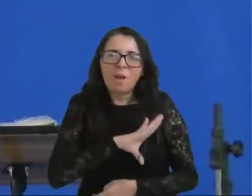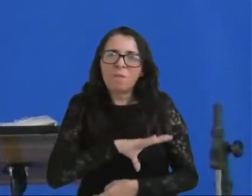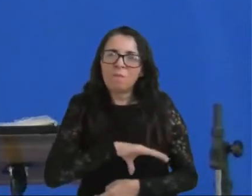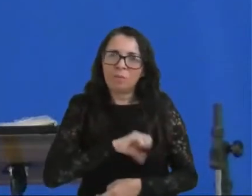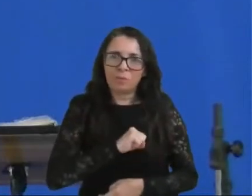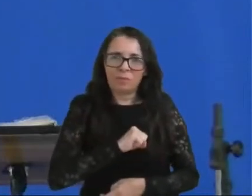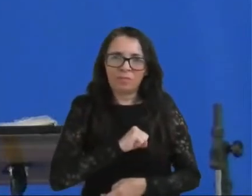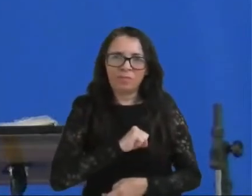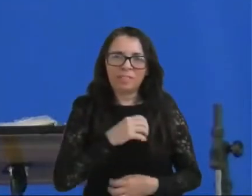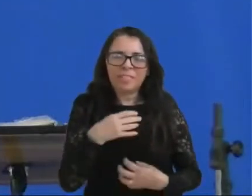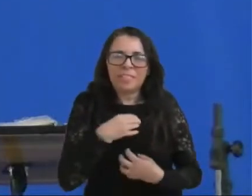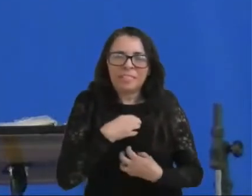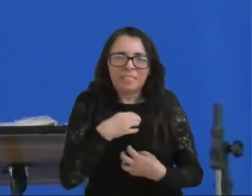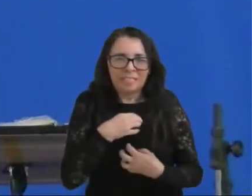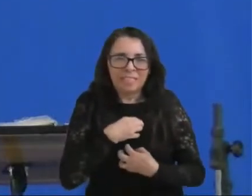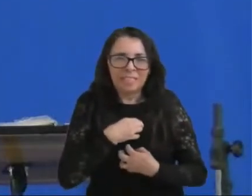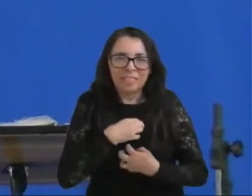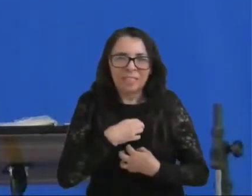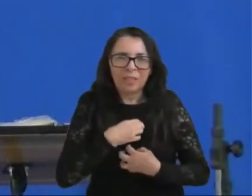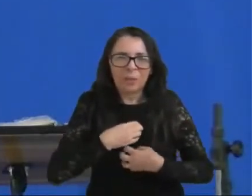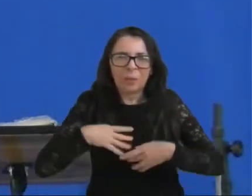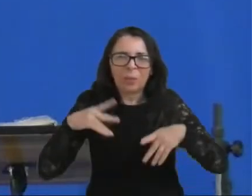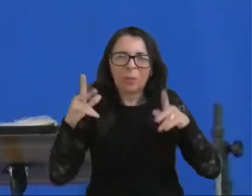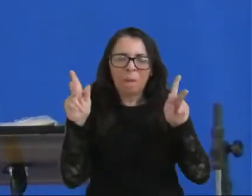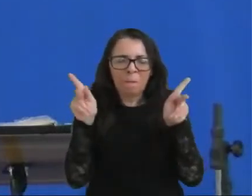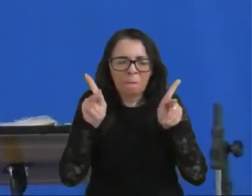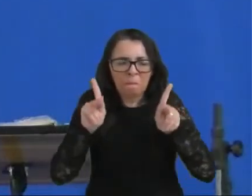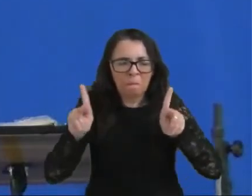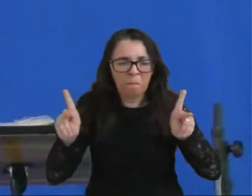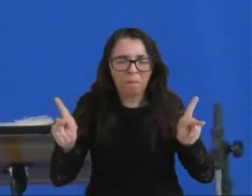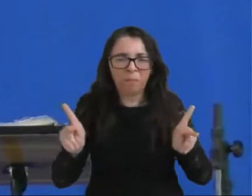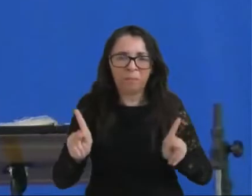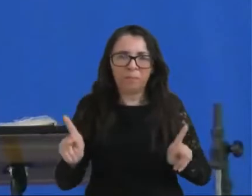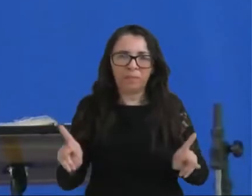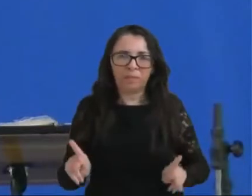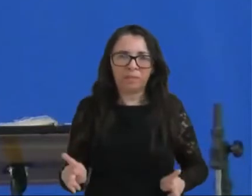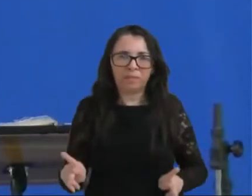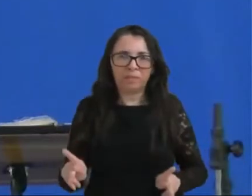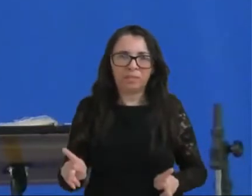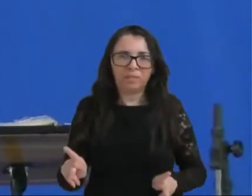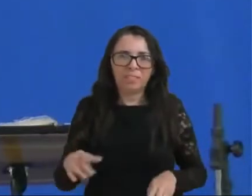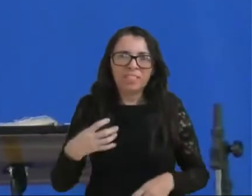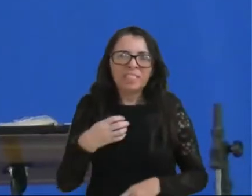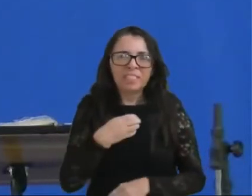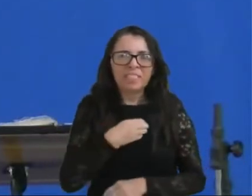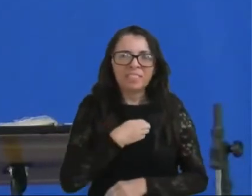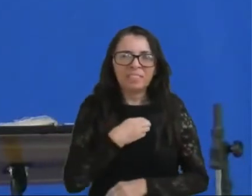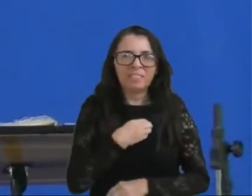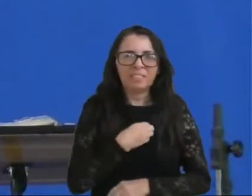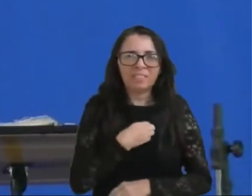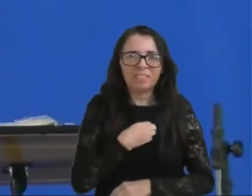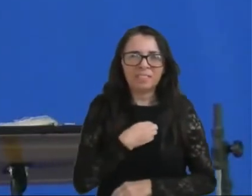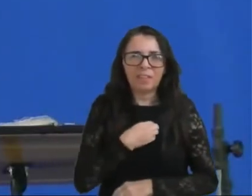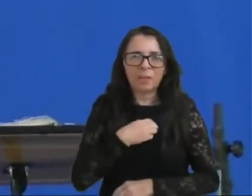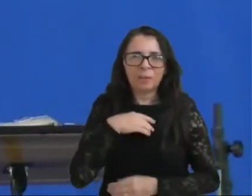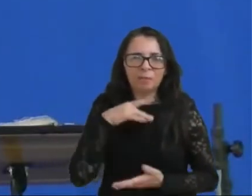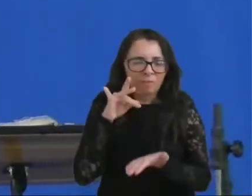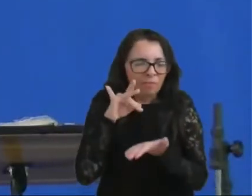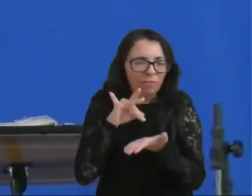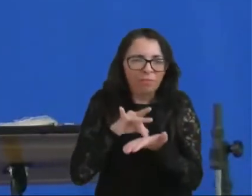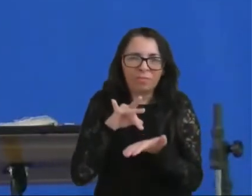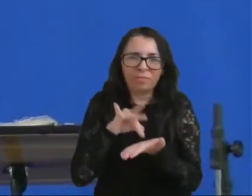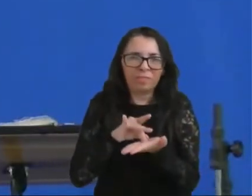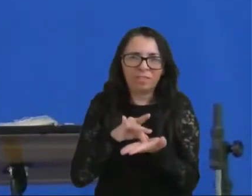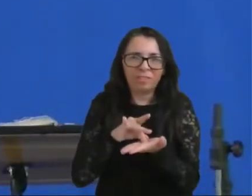volta novamente e se arrependa. Não deixe isso se tornar algo mais grave na sua